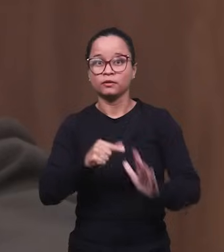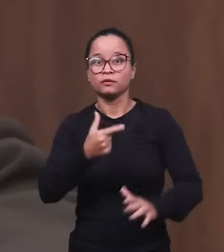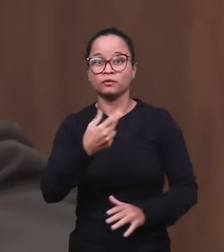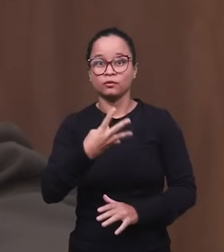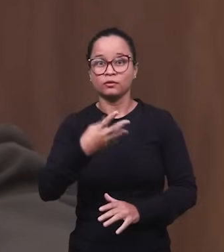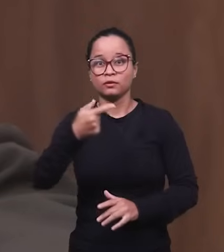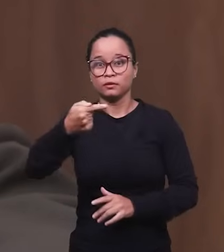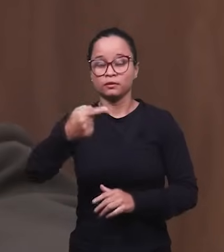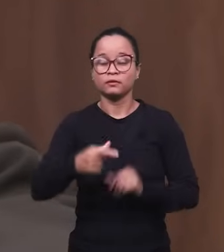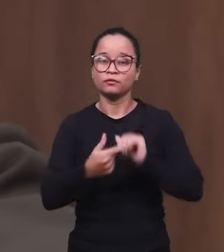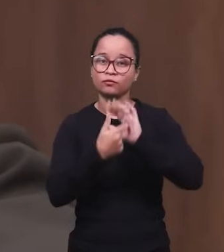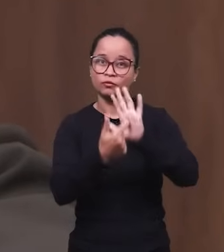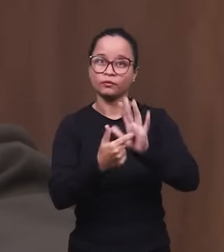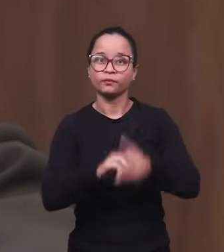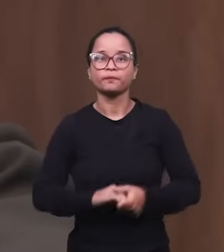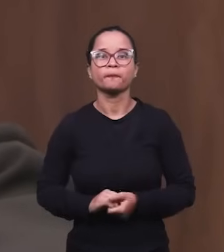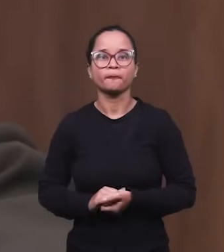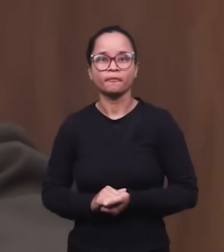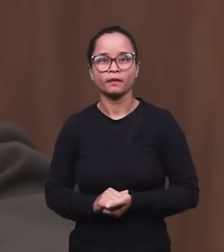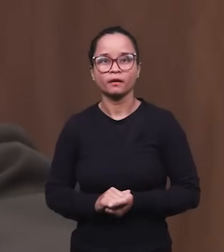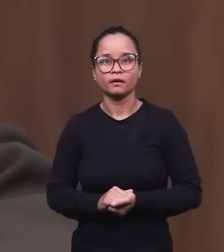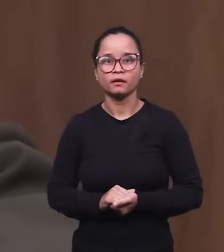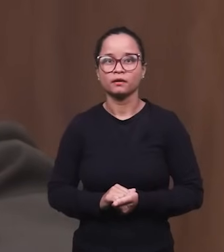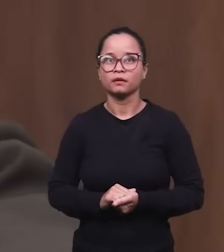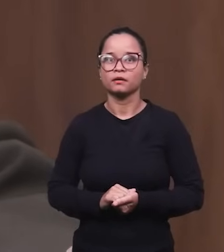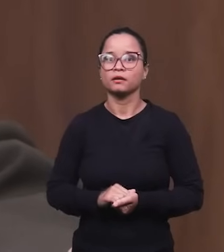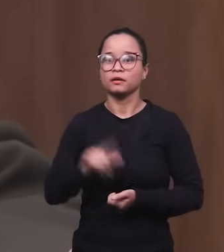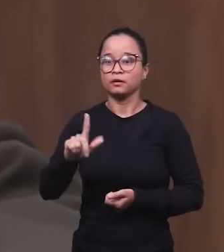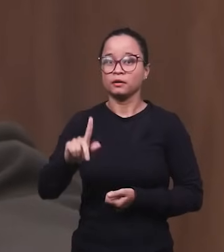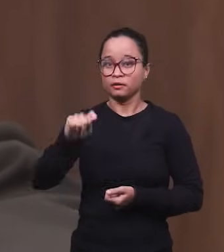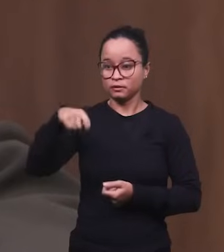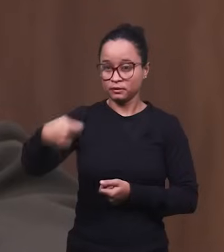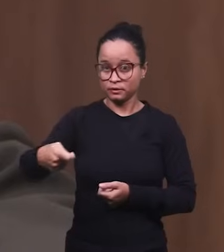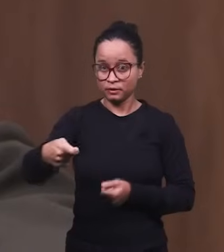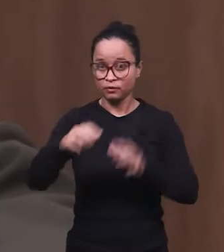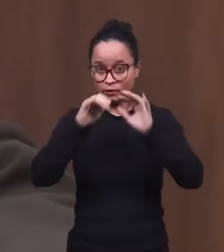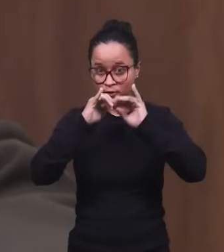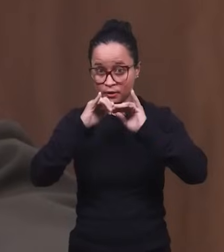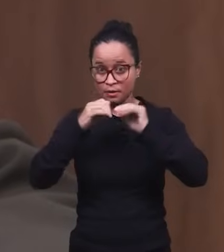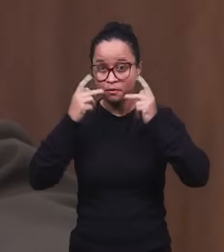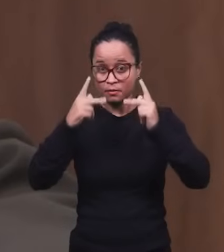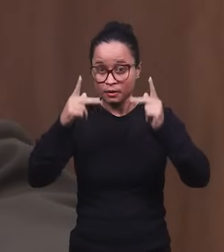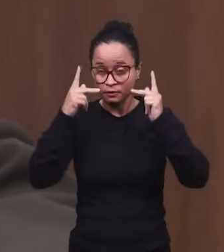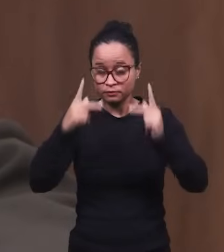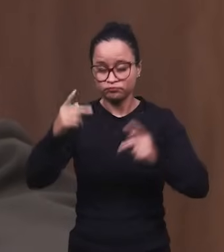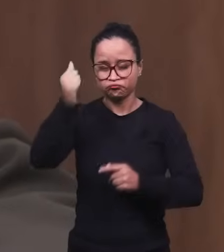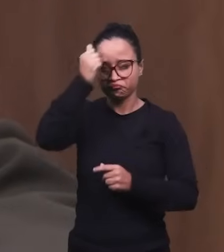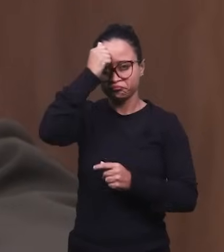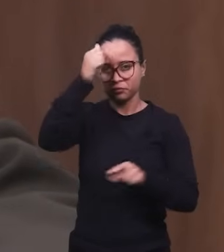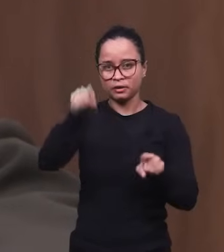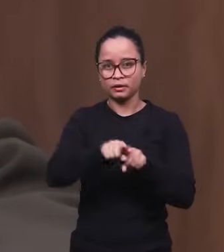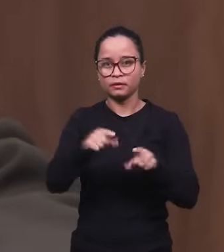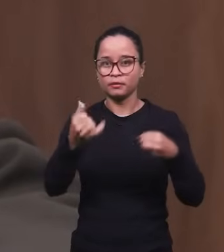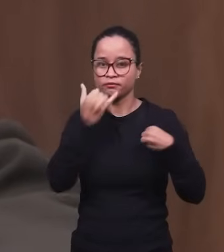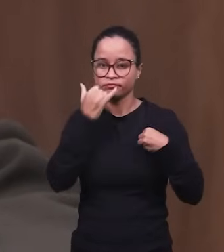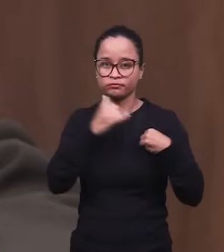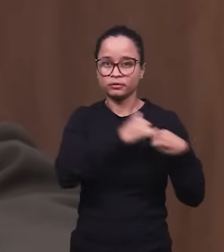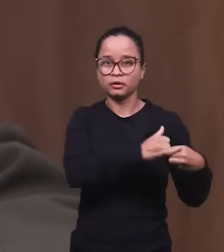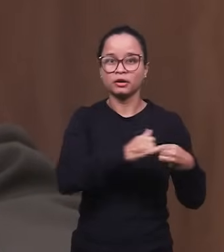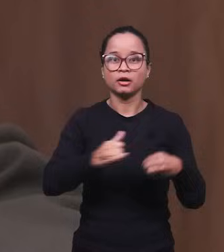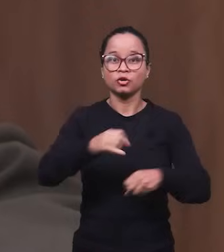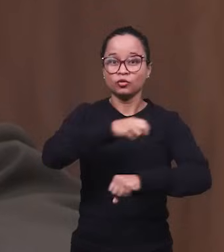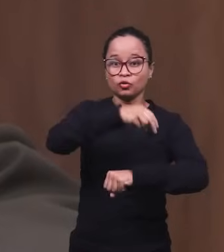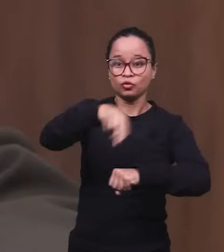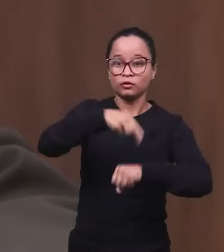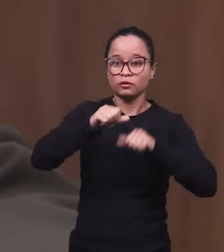e diz assim, olha: "E em seu nome pregasse o arrependimento e a remissão dos pecados em todas as